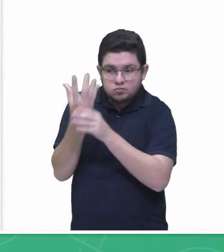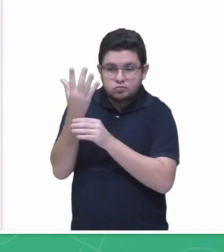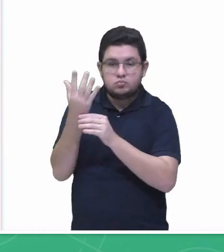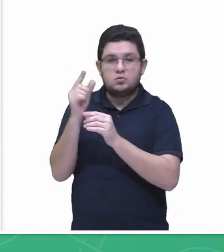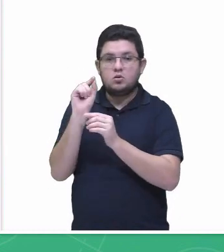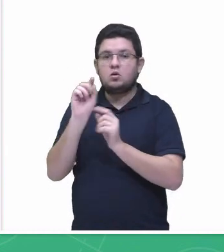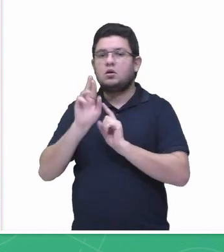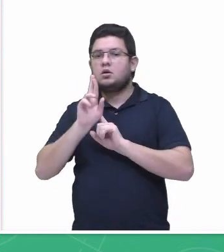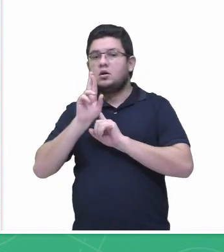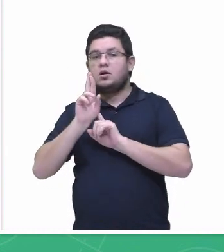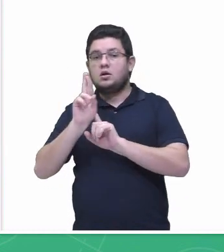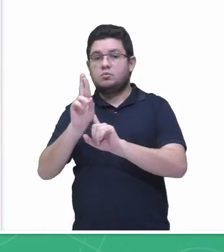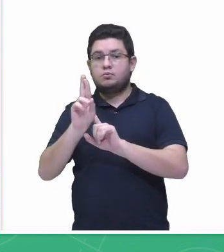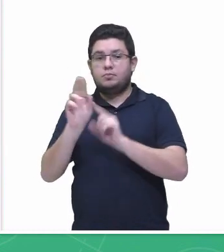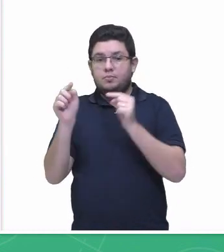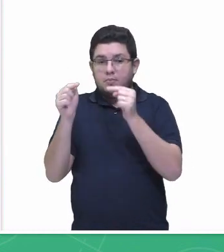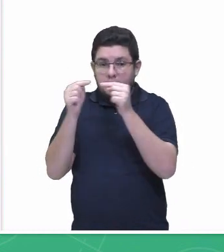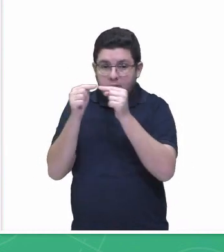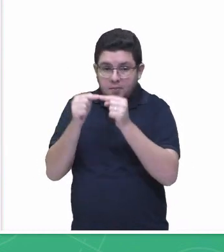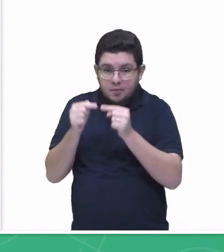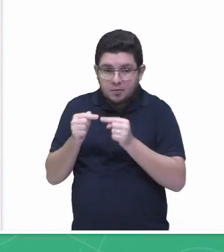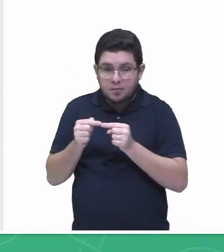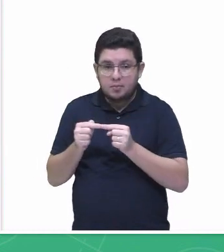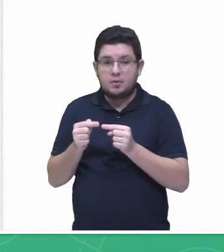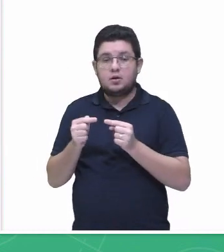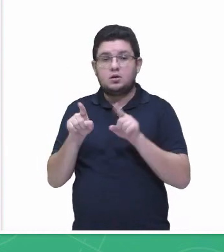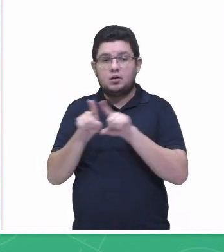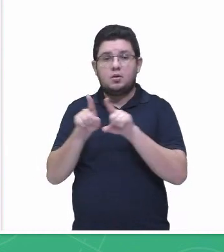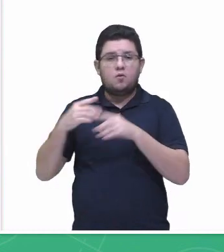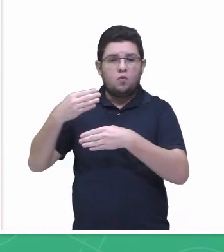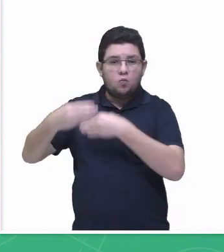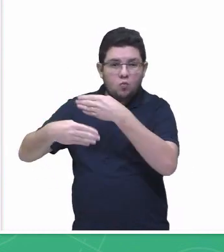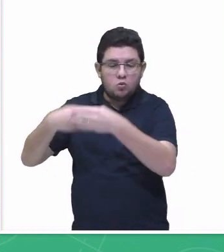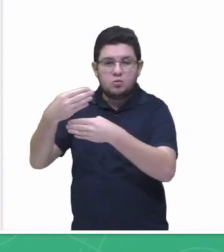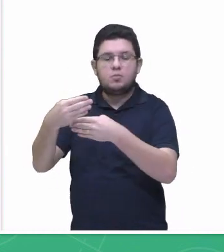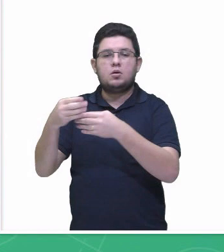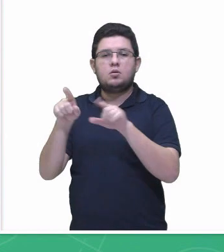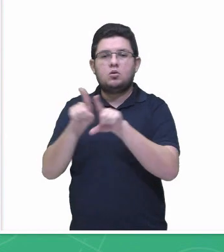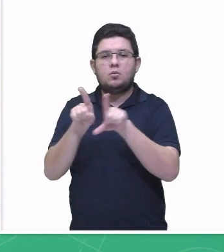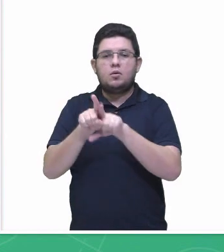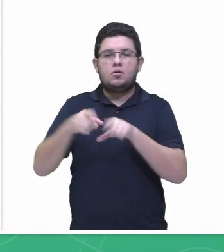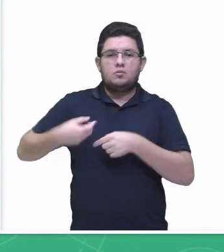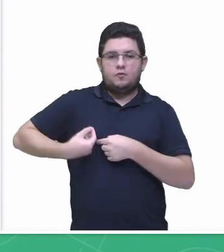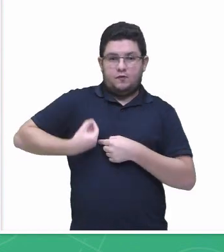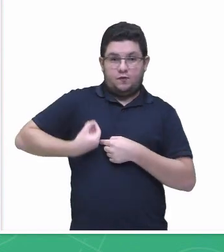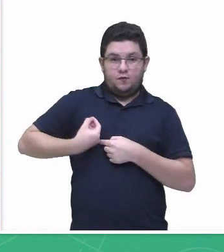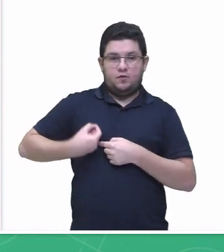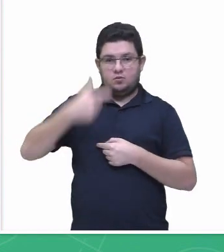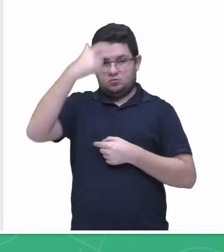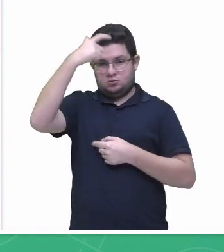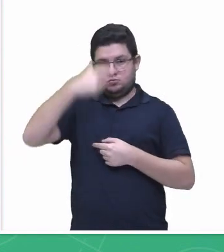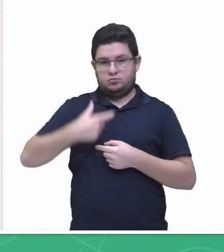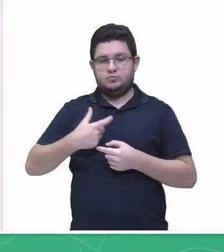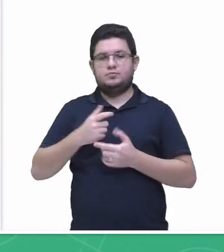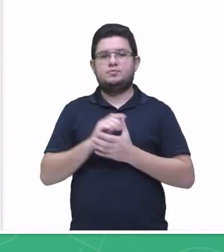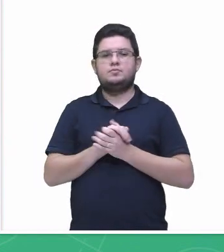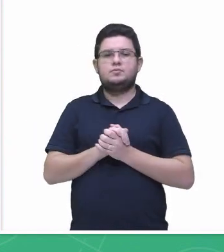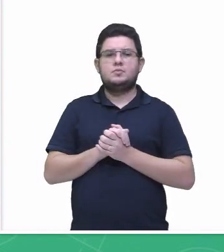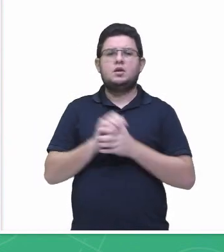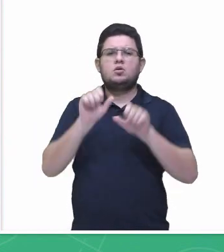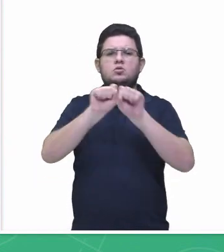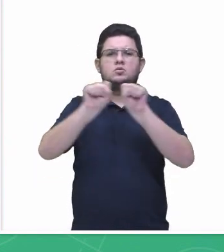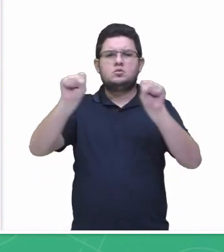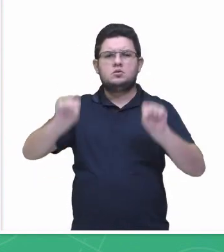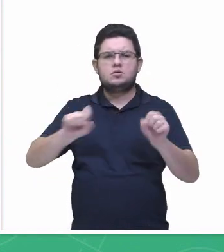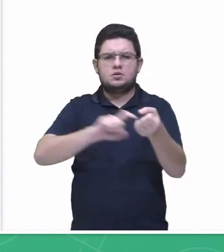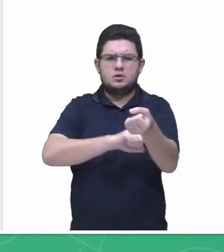adequadas, contribuindo para o funcionamento e a sobrevivência do indivíduo. Né? Então, qual é a constituição do sistema